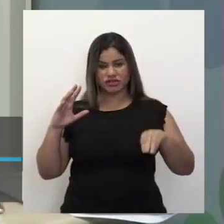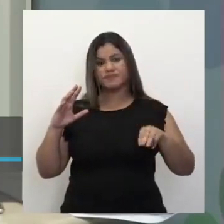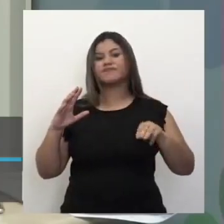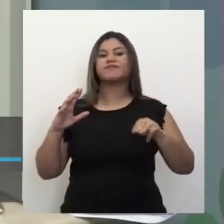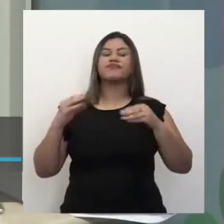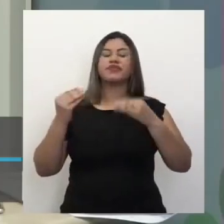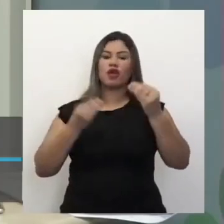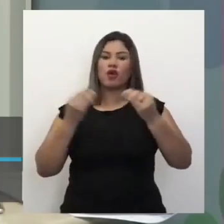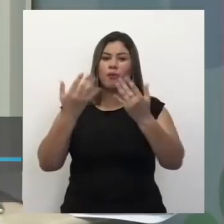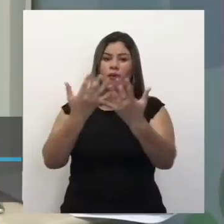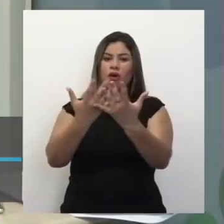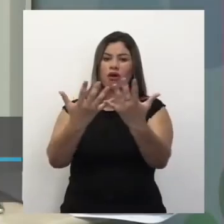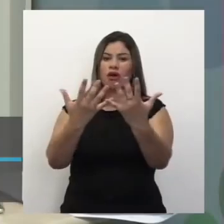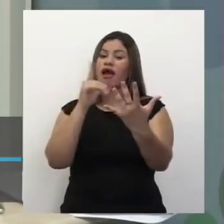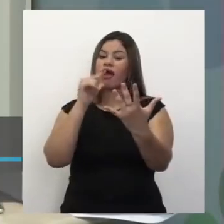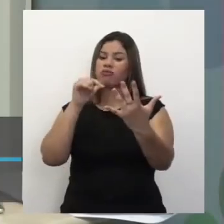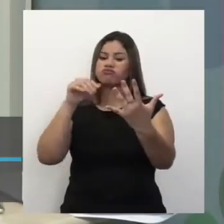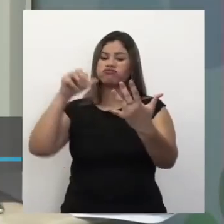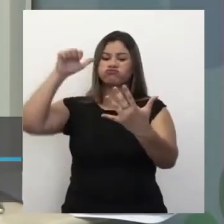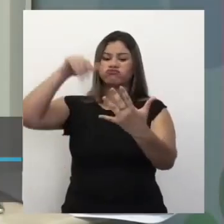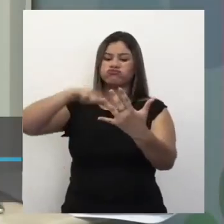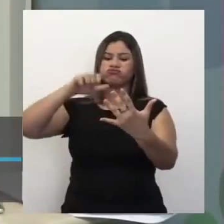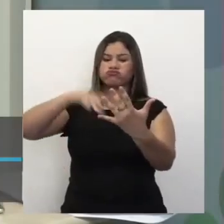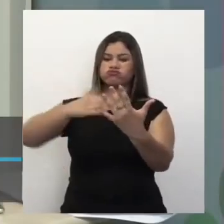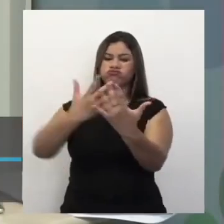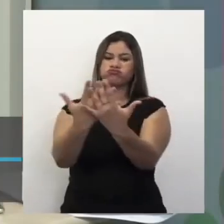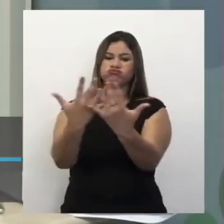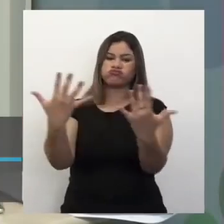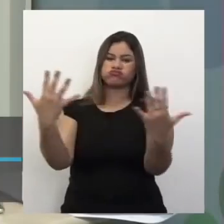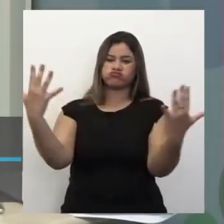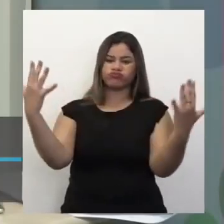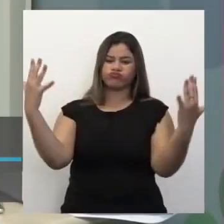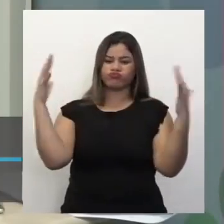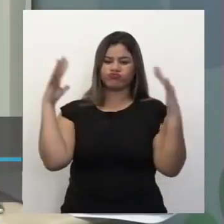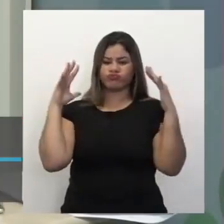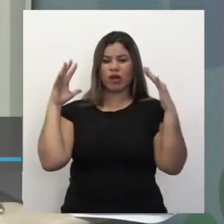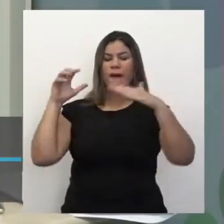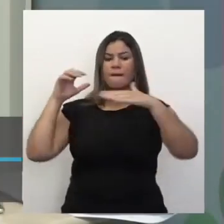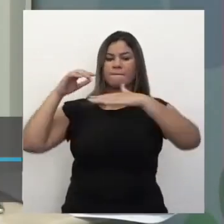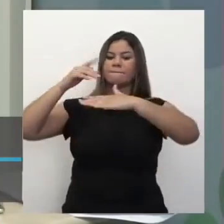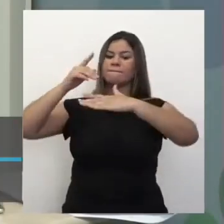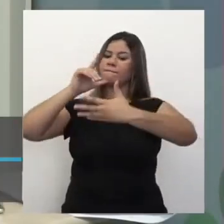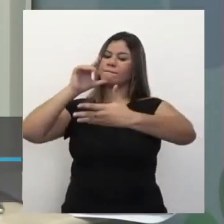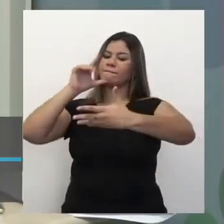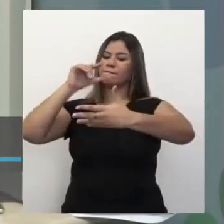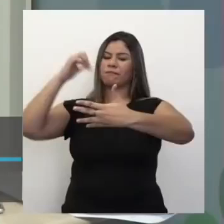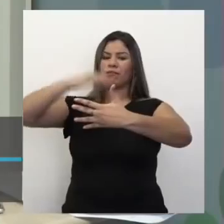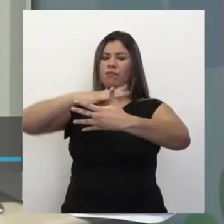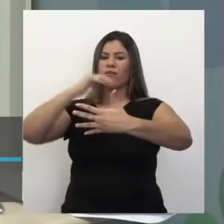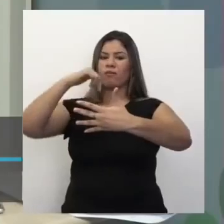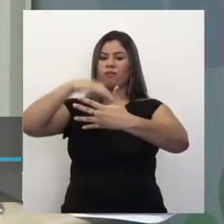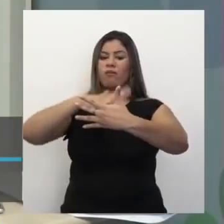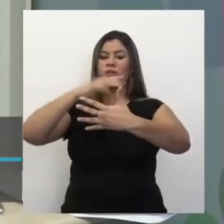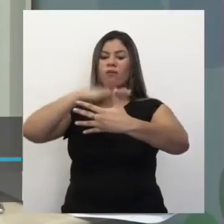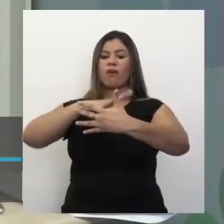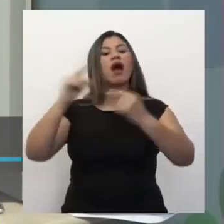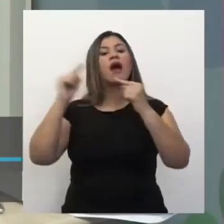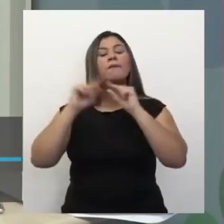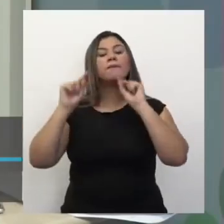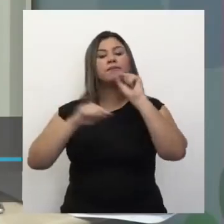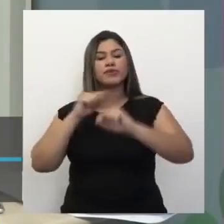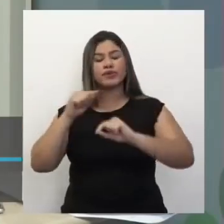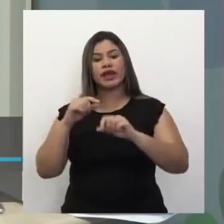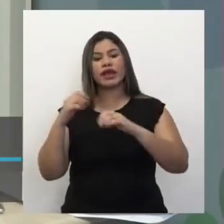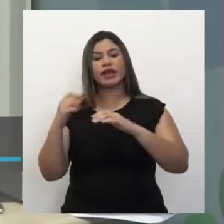ter muito claro, isso é a empresa, os técnicos que vão fazer a construção. O que é mais certo é que